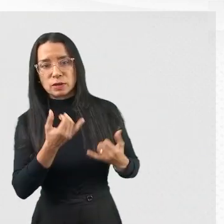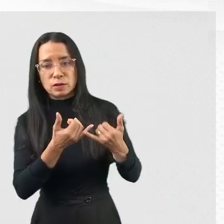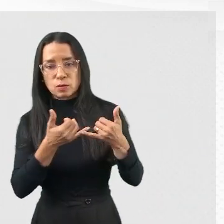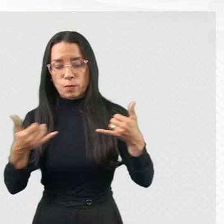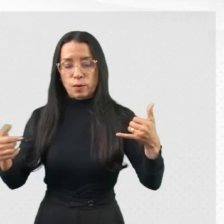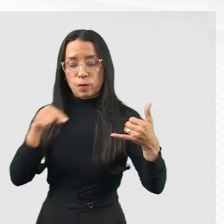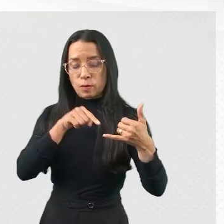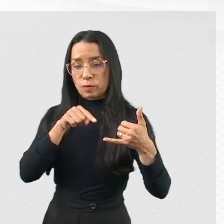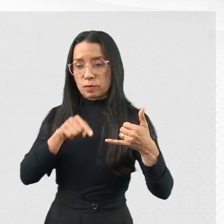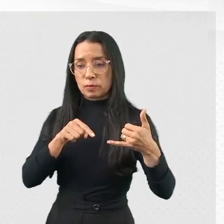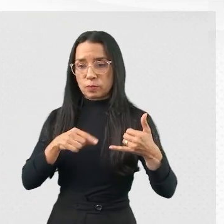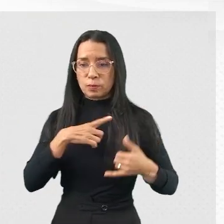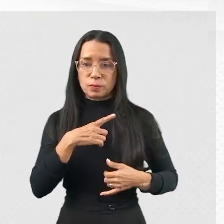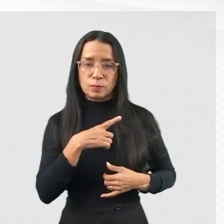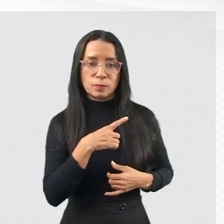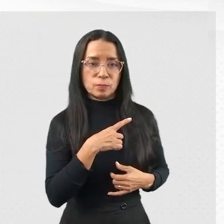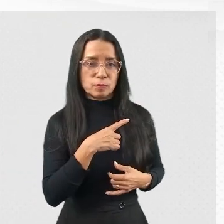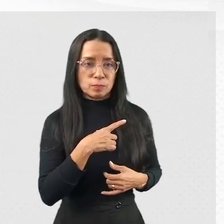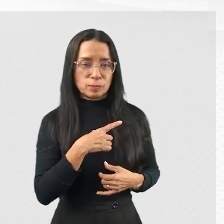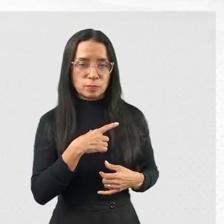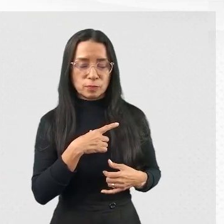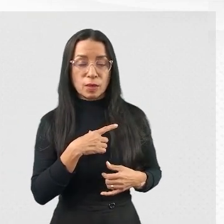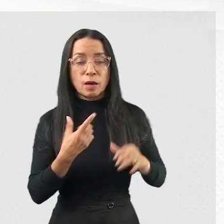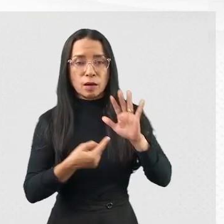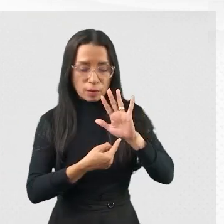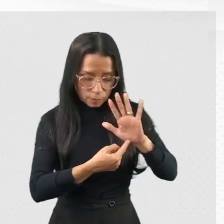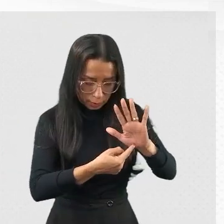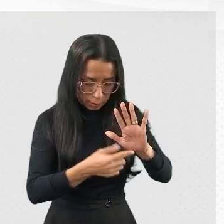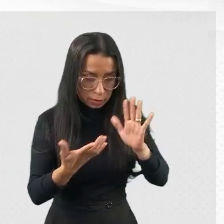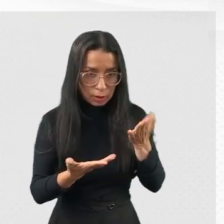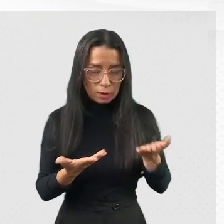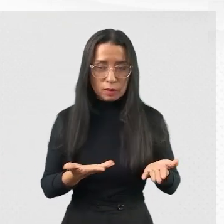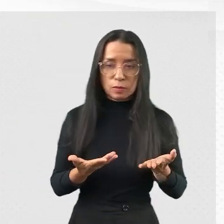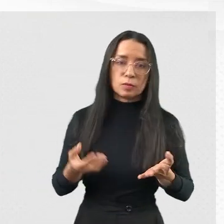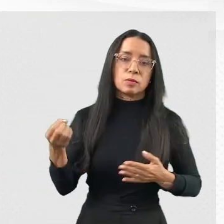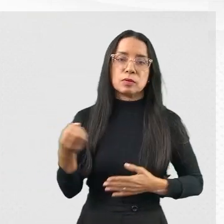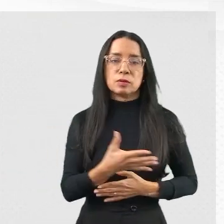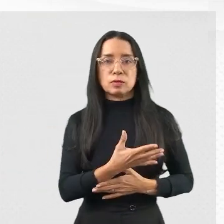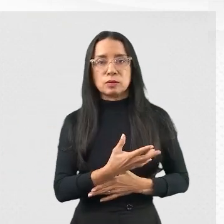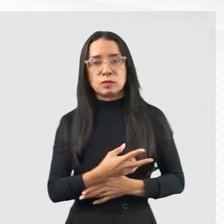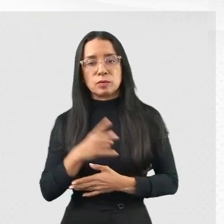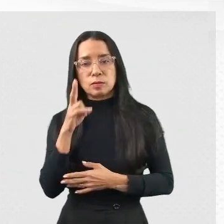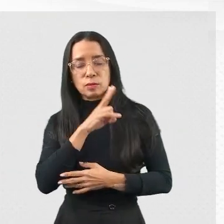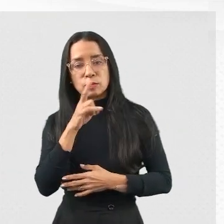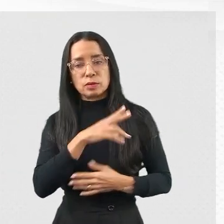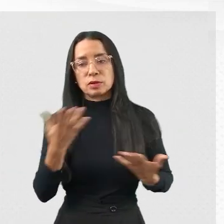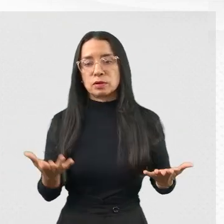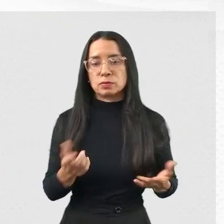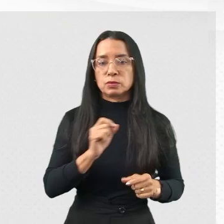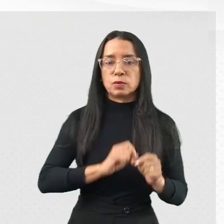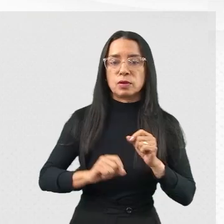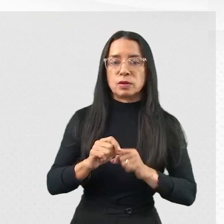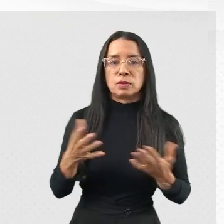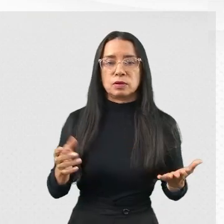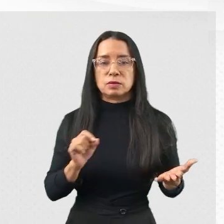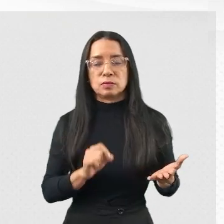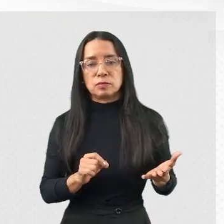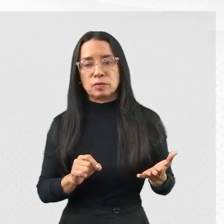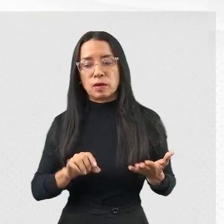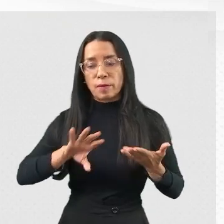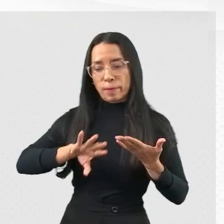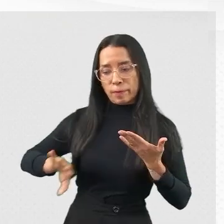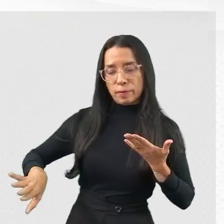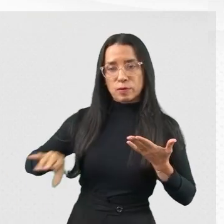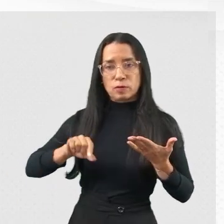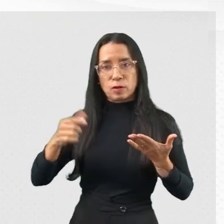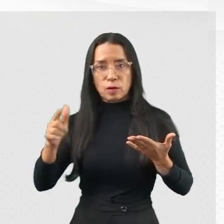Aqui eu quero apresentar para vocês uma nova velocidade. Não é que a gente vai deixar a outra velocidade